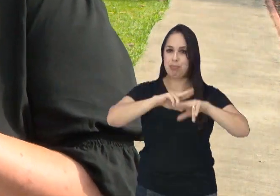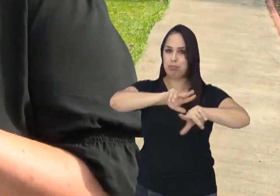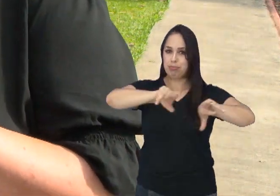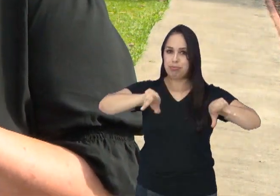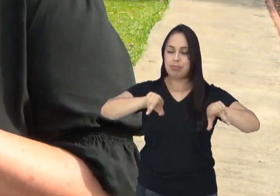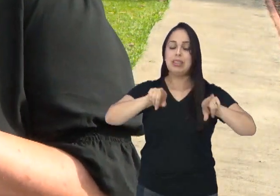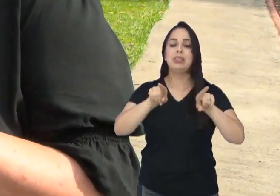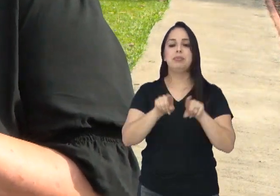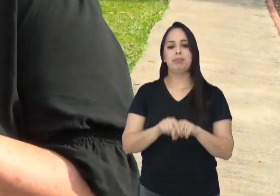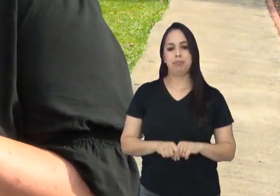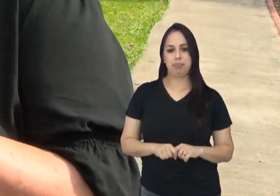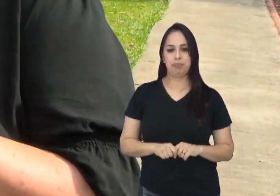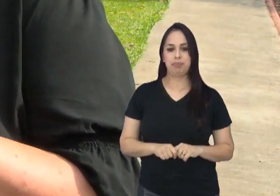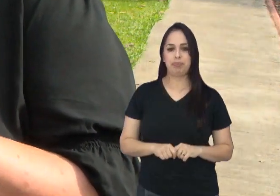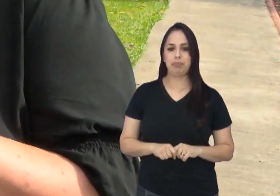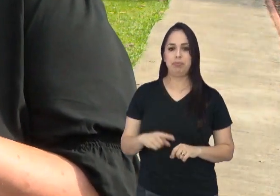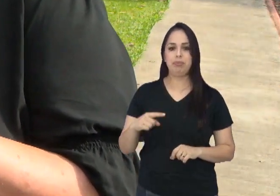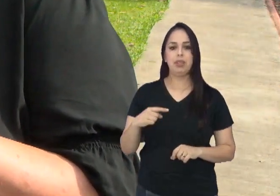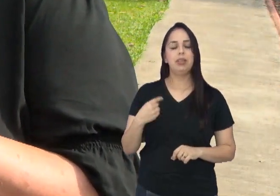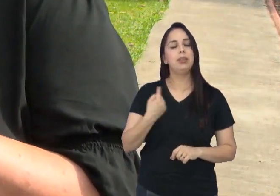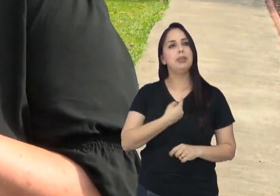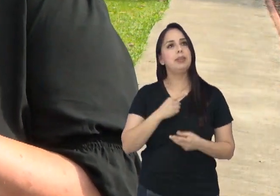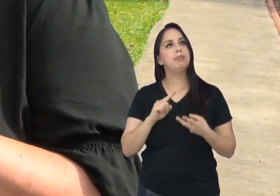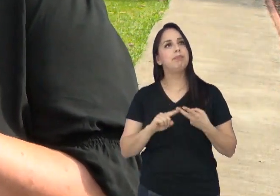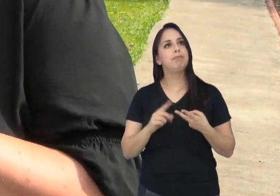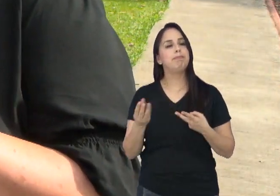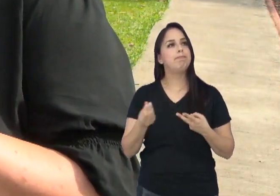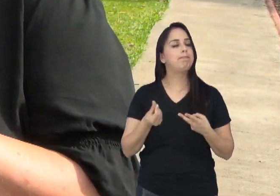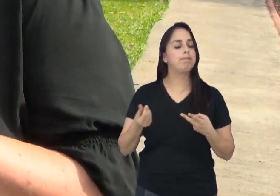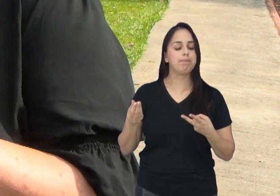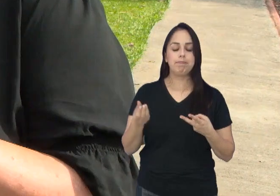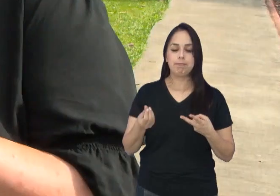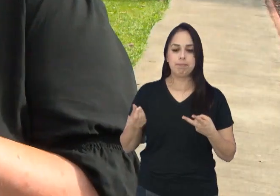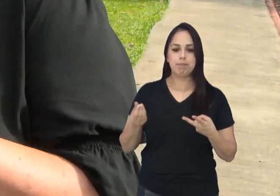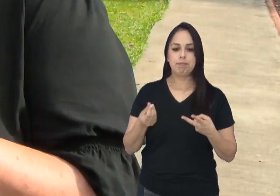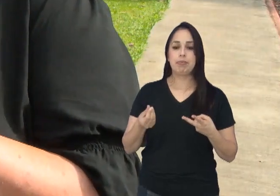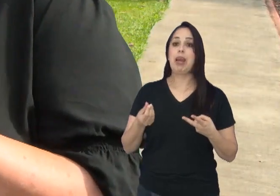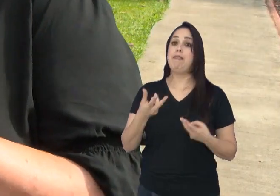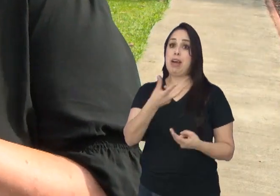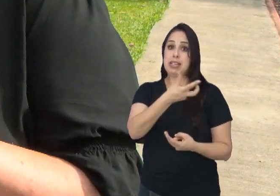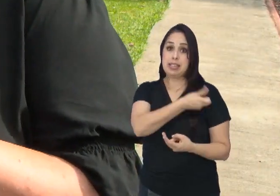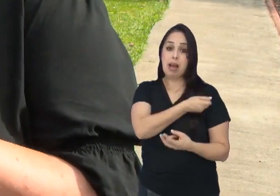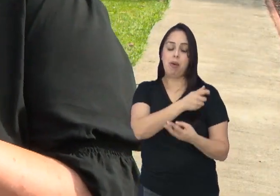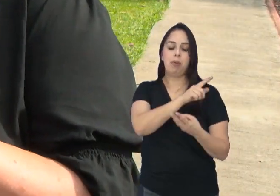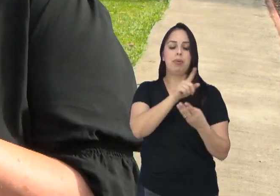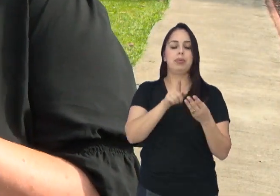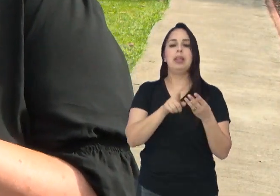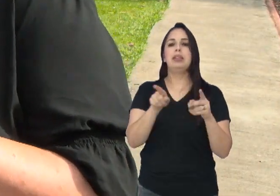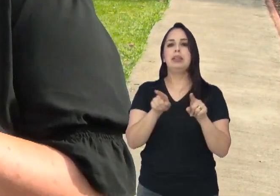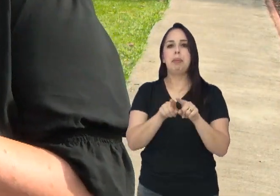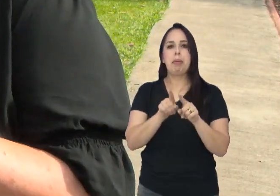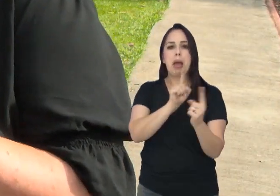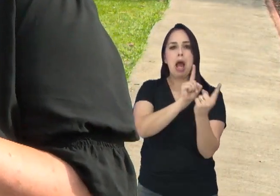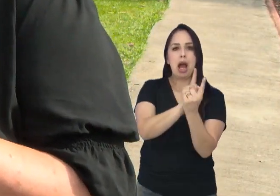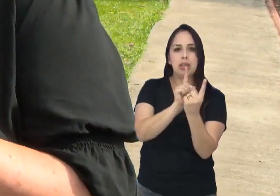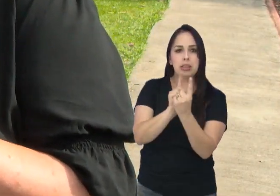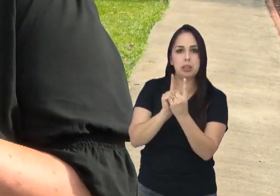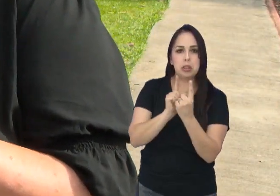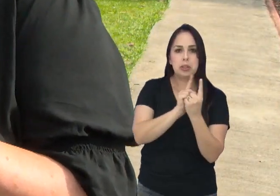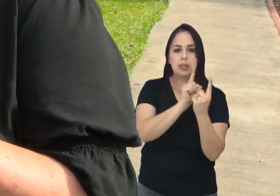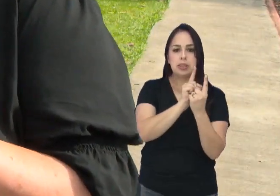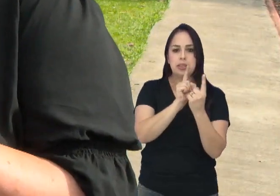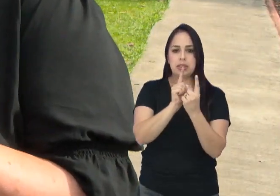bairro. Nós vamos ter também vacinação, atualização, atendimento